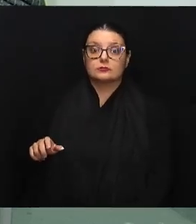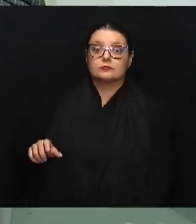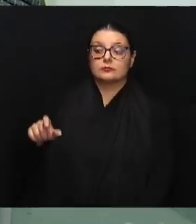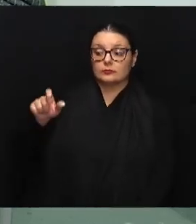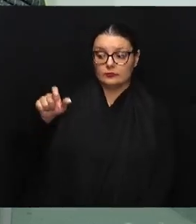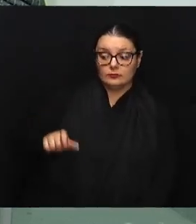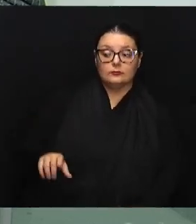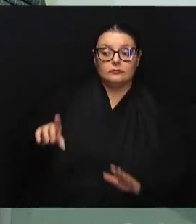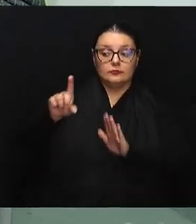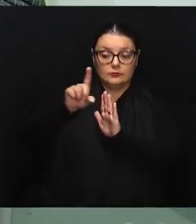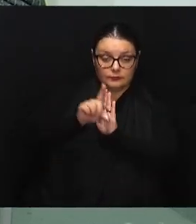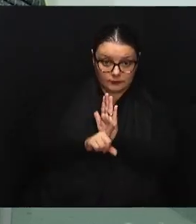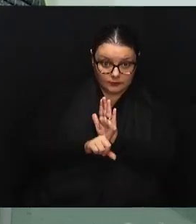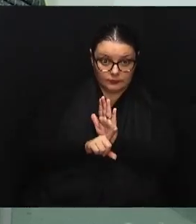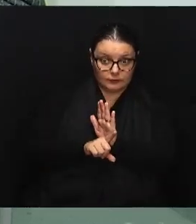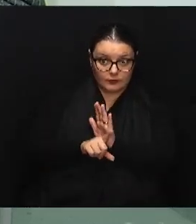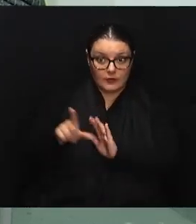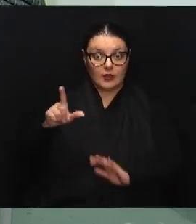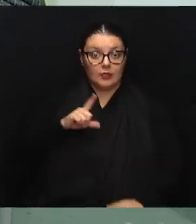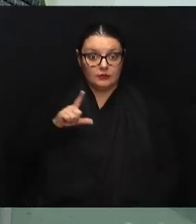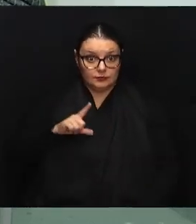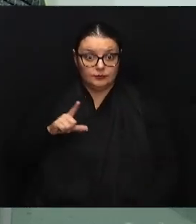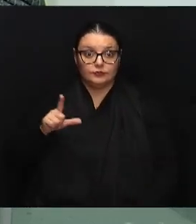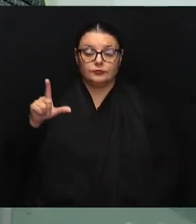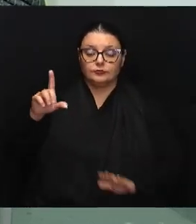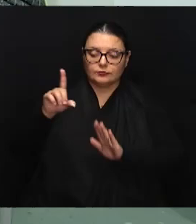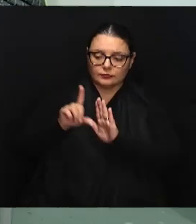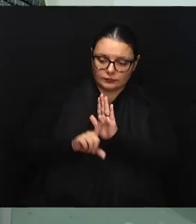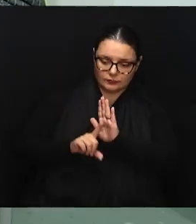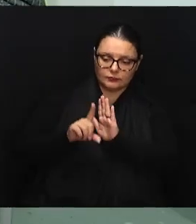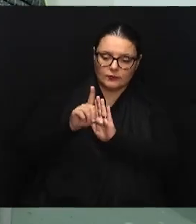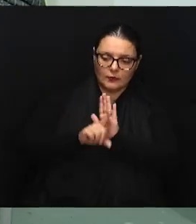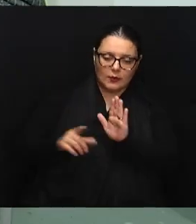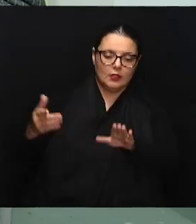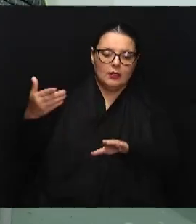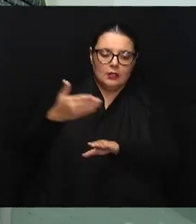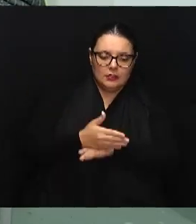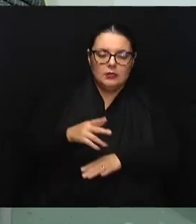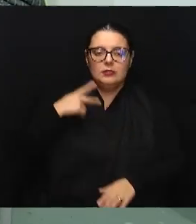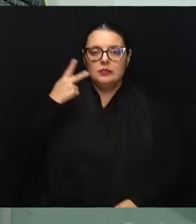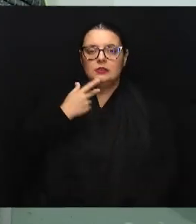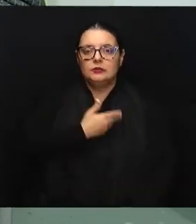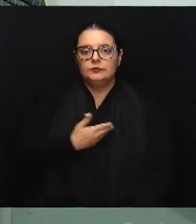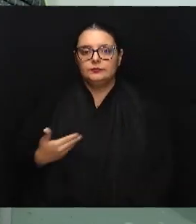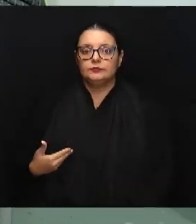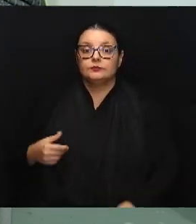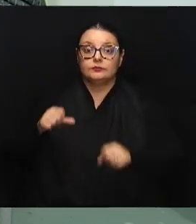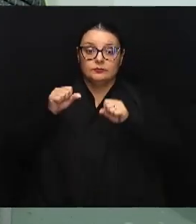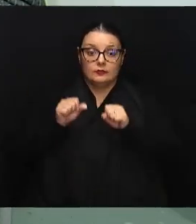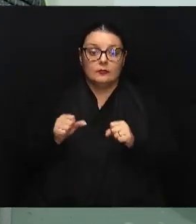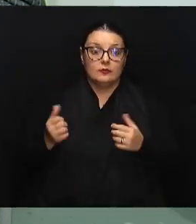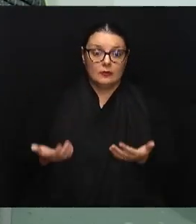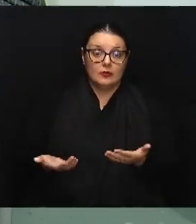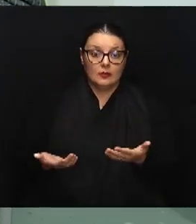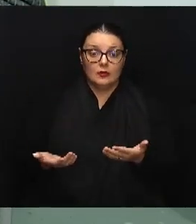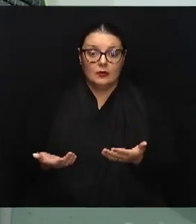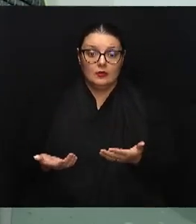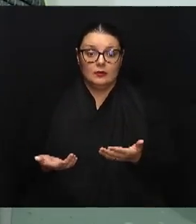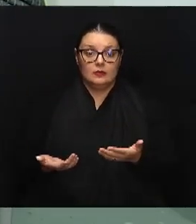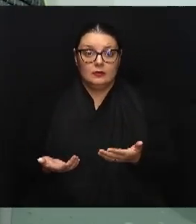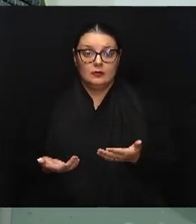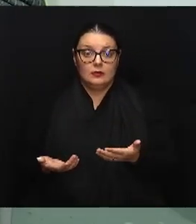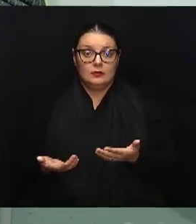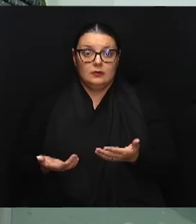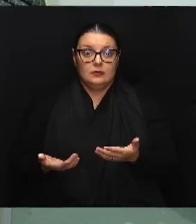de direitos, que deve ter acesso às políticas públicas para que ele possa, né,